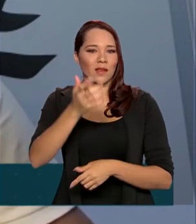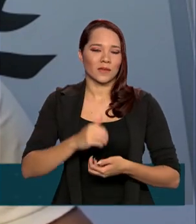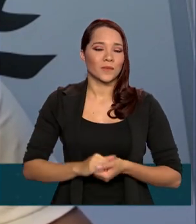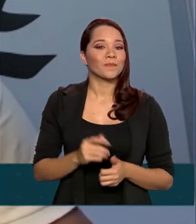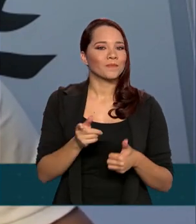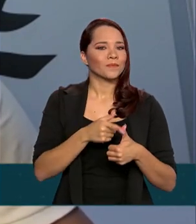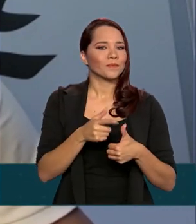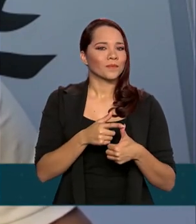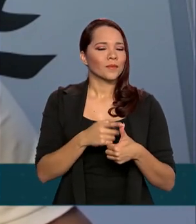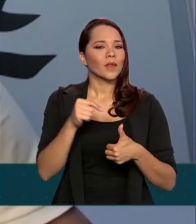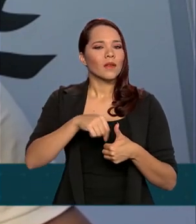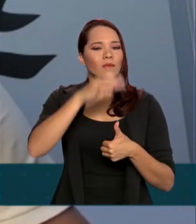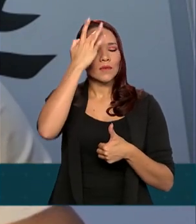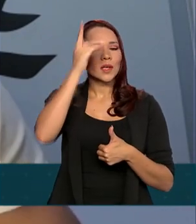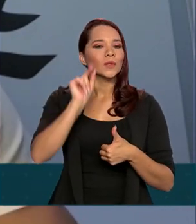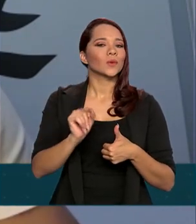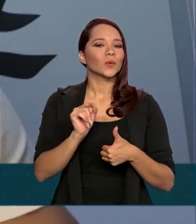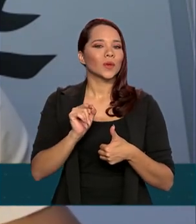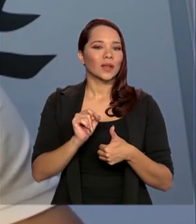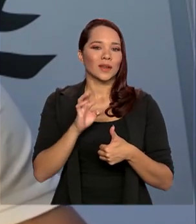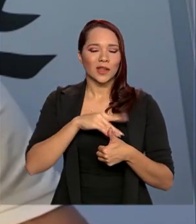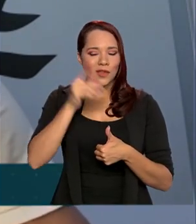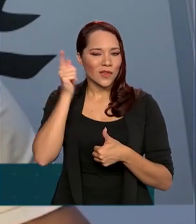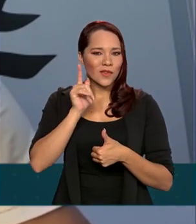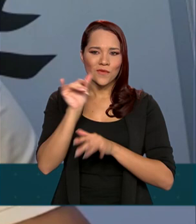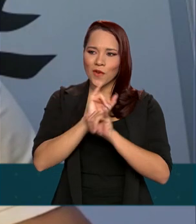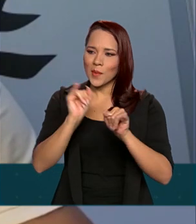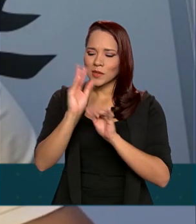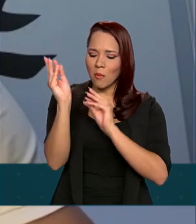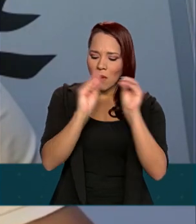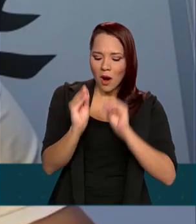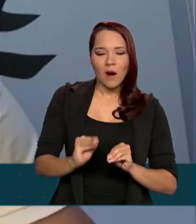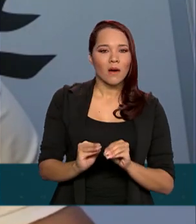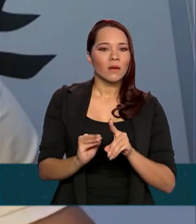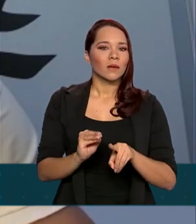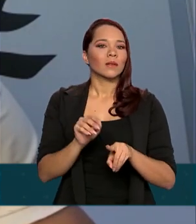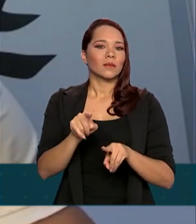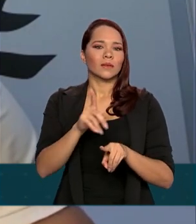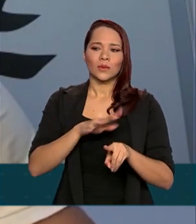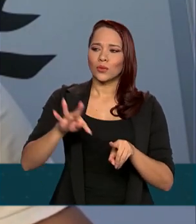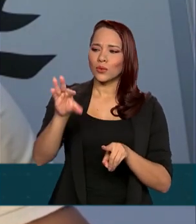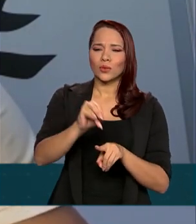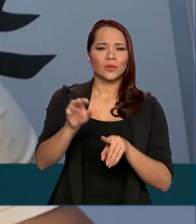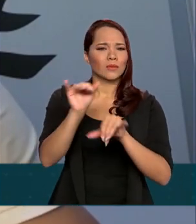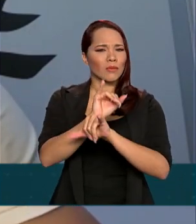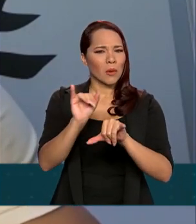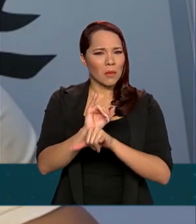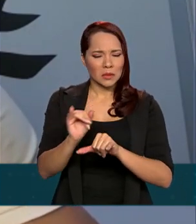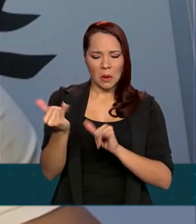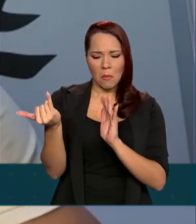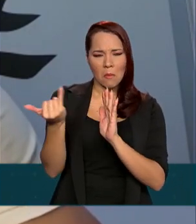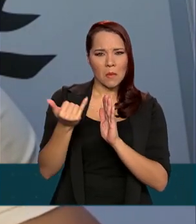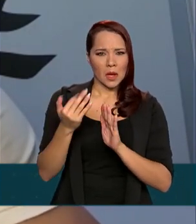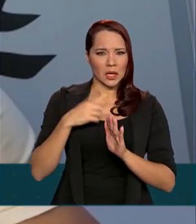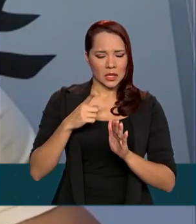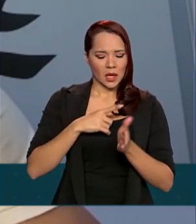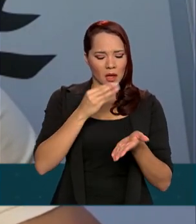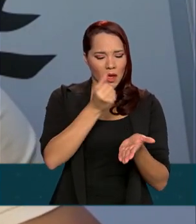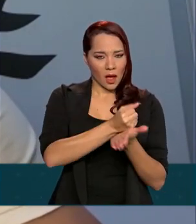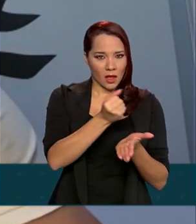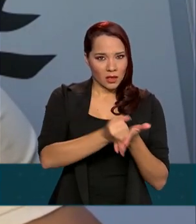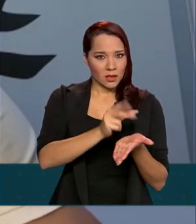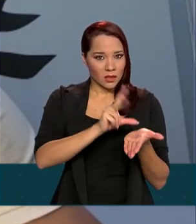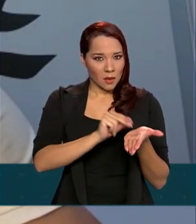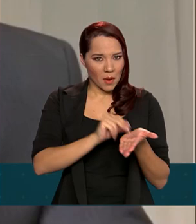Primeiro, a praticidade em coleta de dados, que consiste em todas as informações que nós temos na nossa carteira de